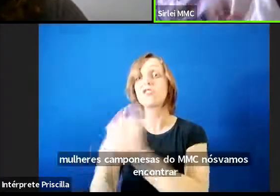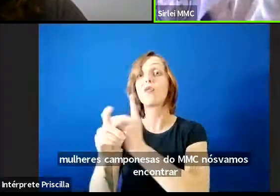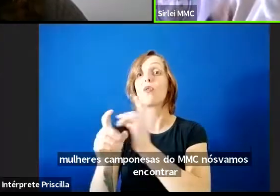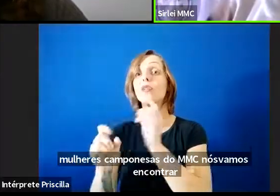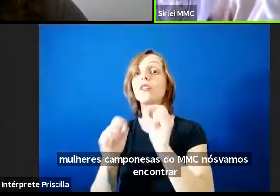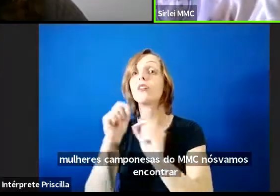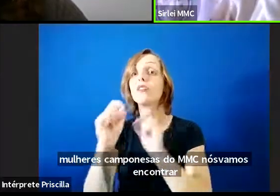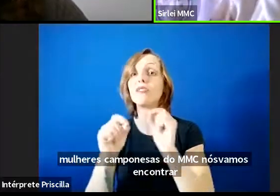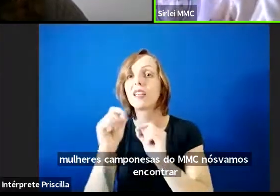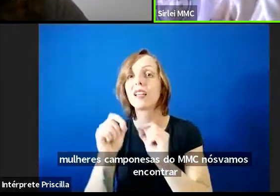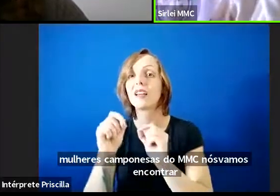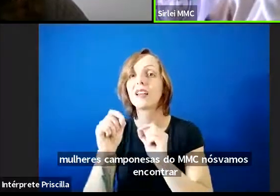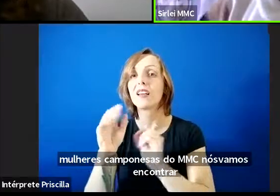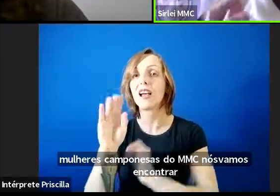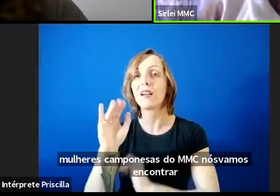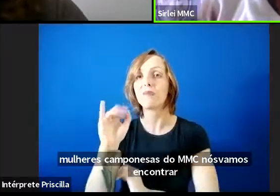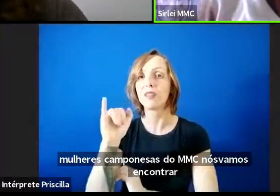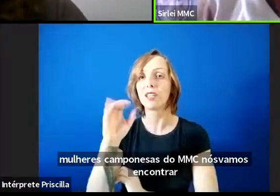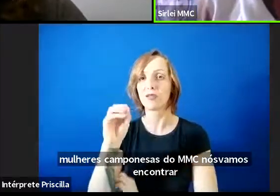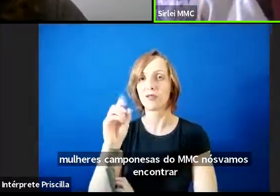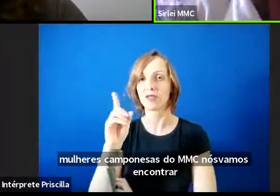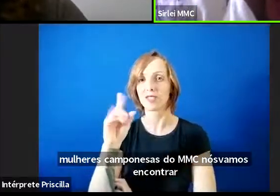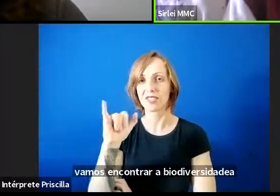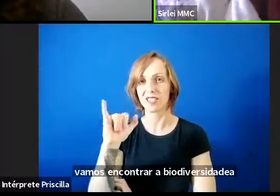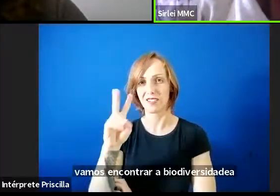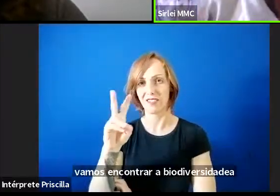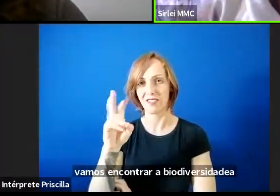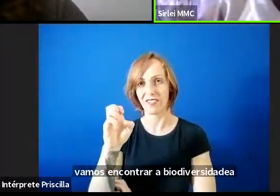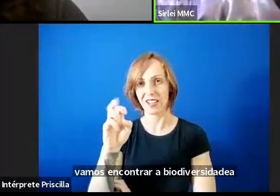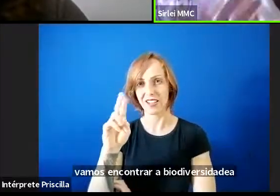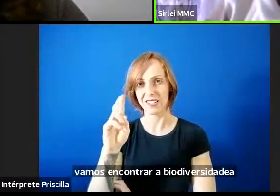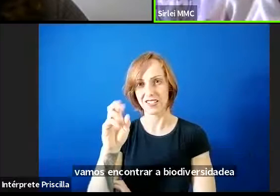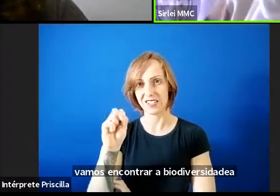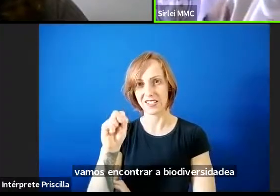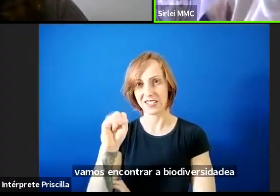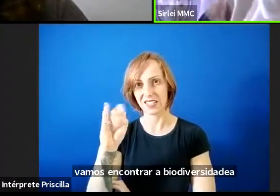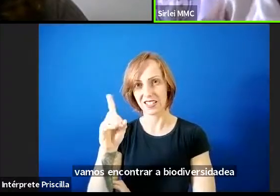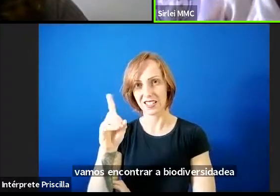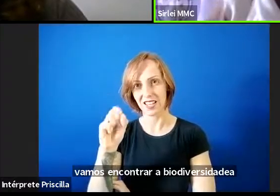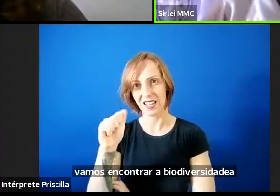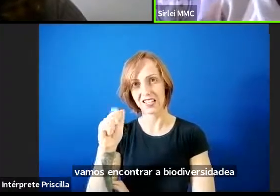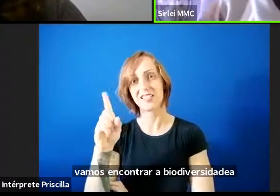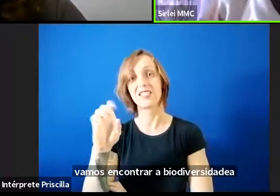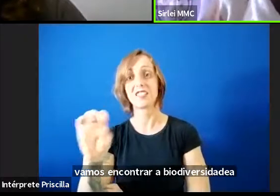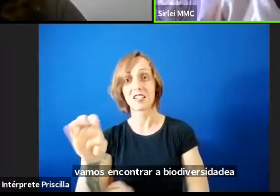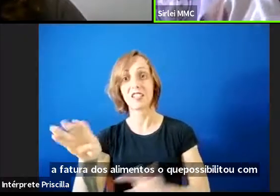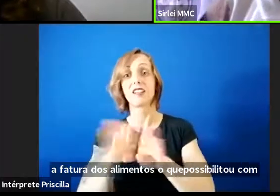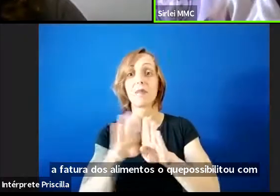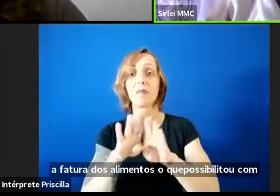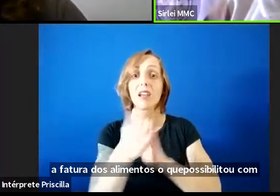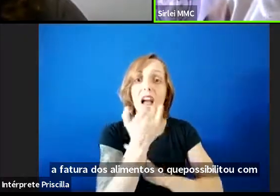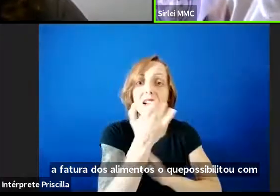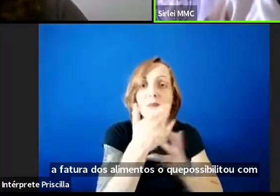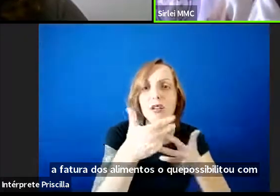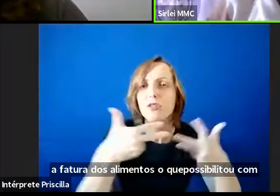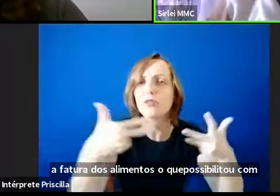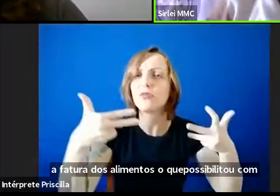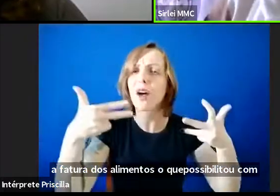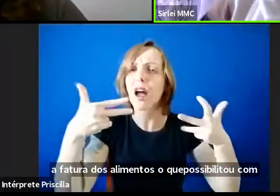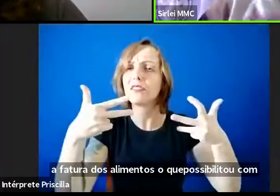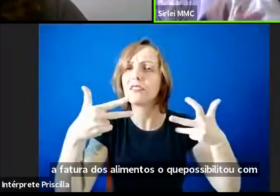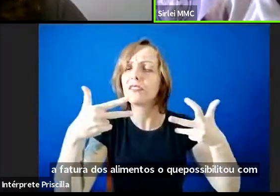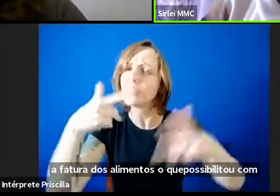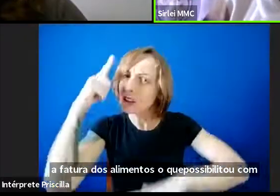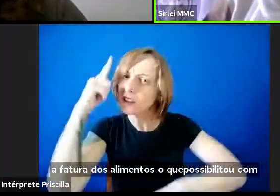a fartura dos alimentos, o que possibilitou com que a gente pudesse fazer desse